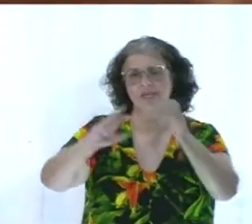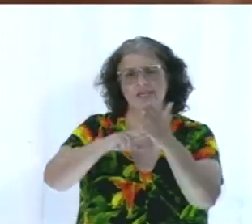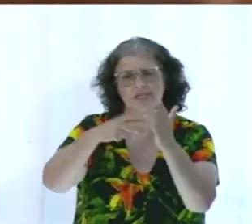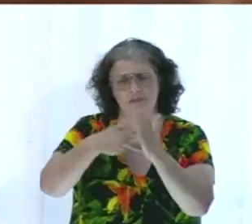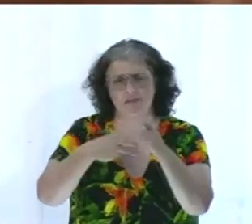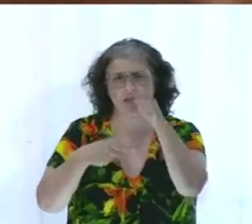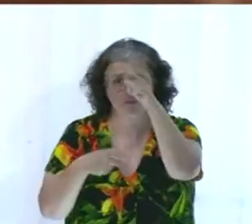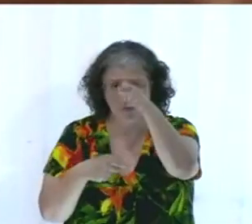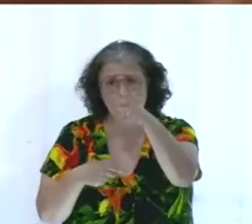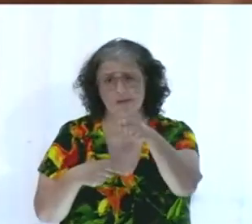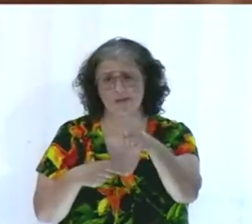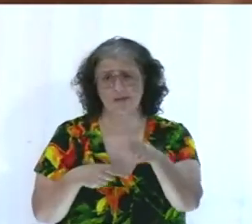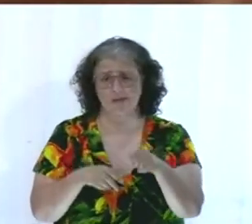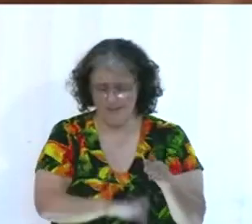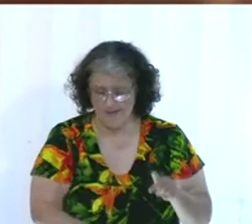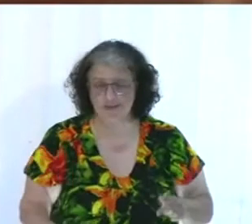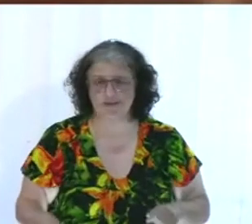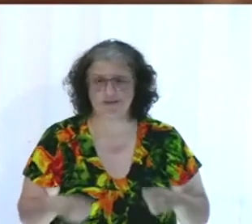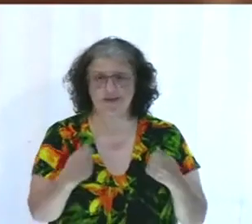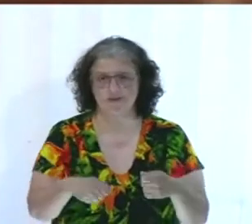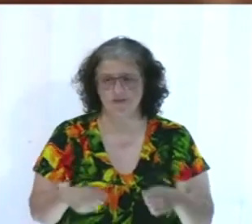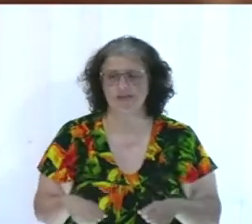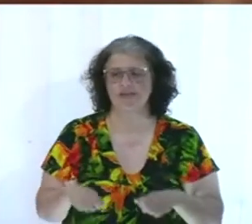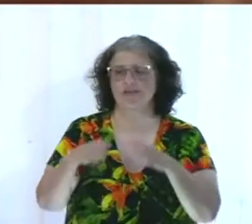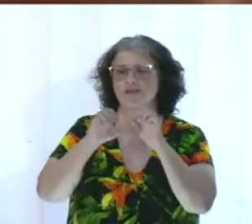igreja, o Evangelho